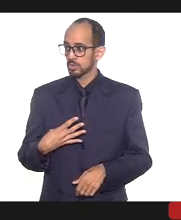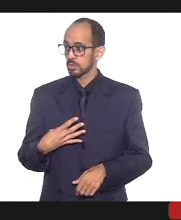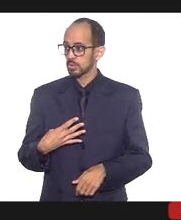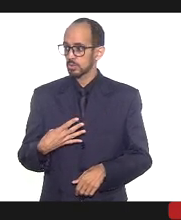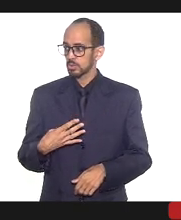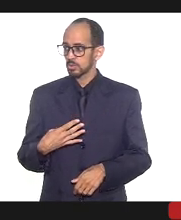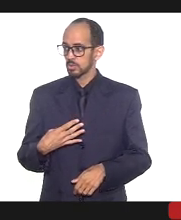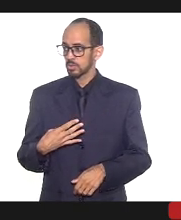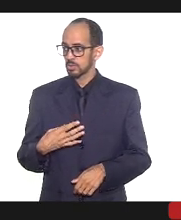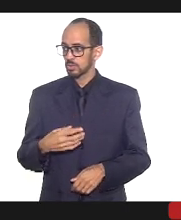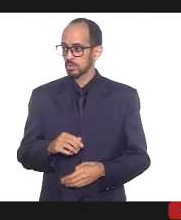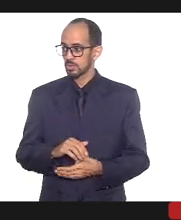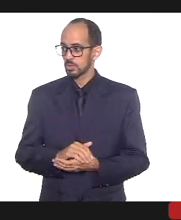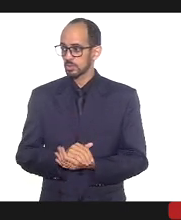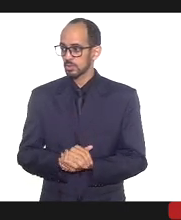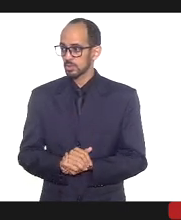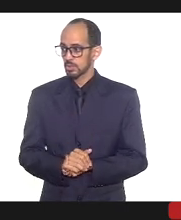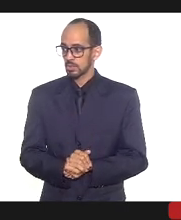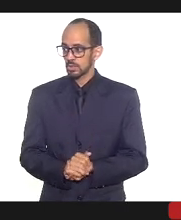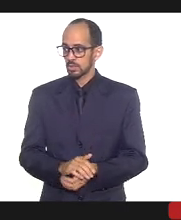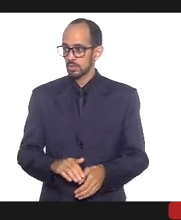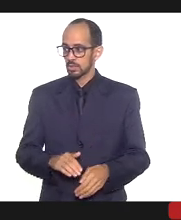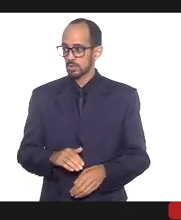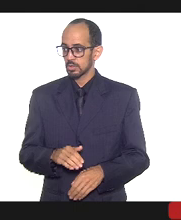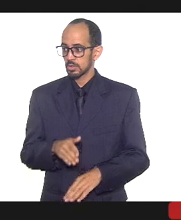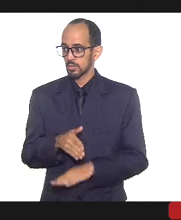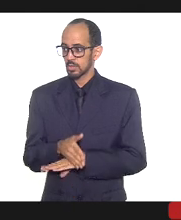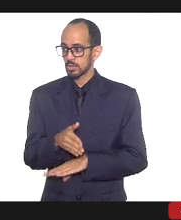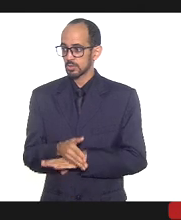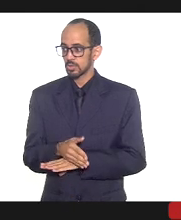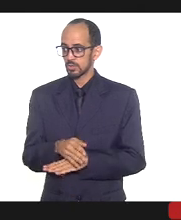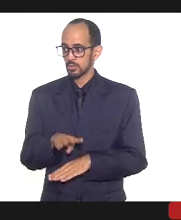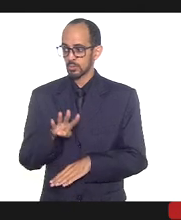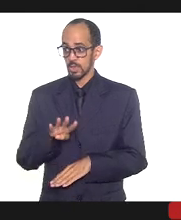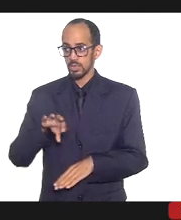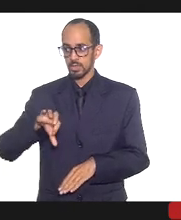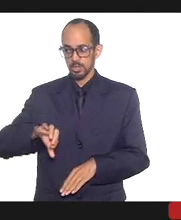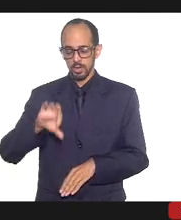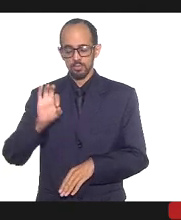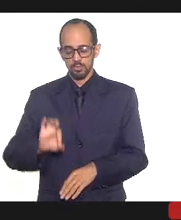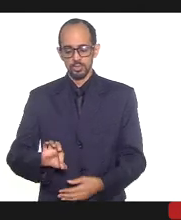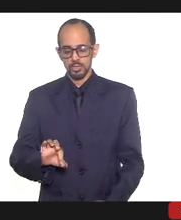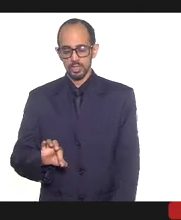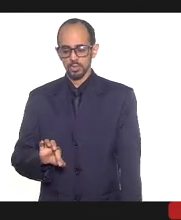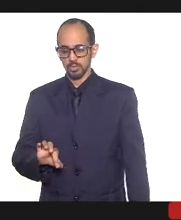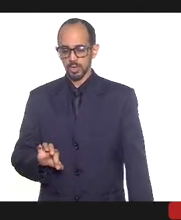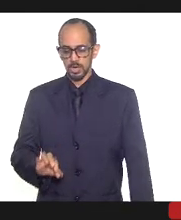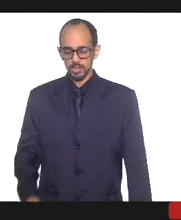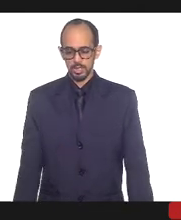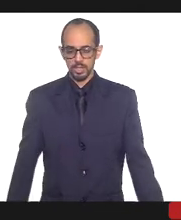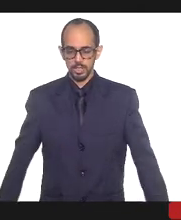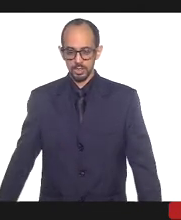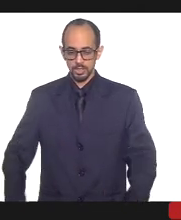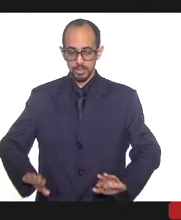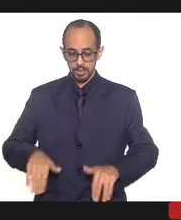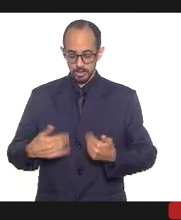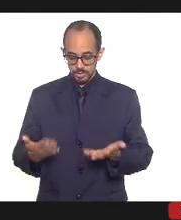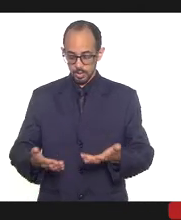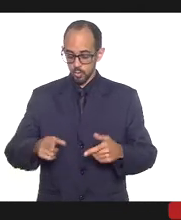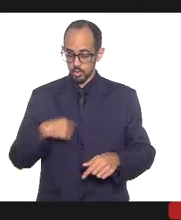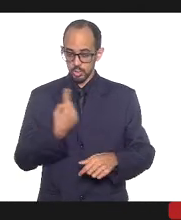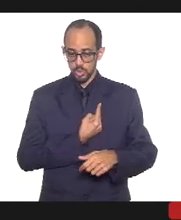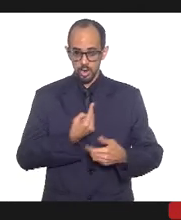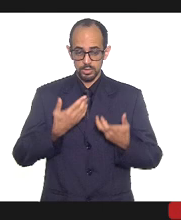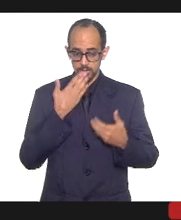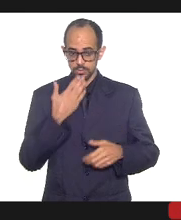INPC, tem uma defasagem de 49%. Então, ratifico, o que nós estamos pleiteando não é o